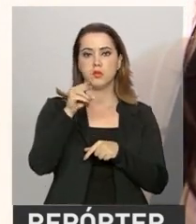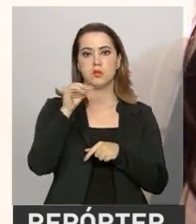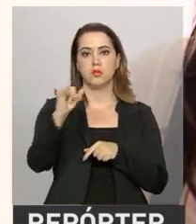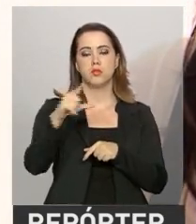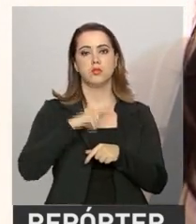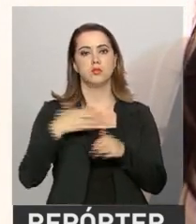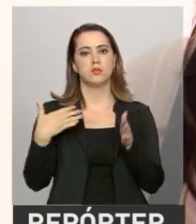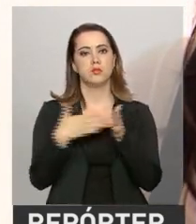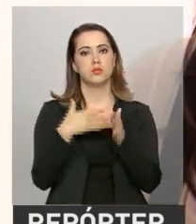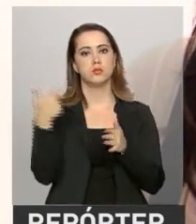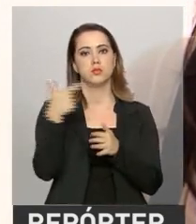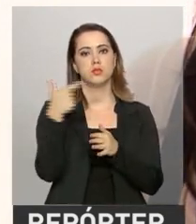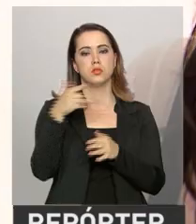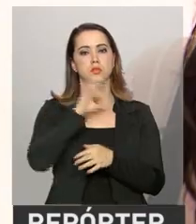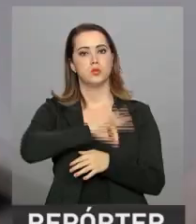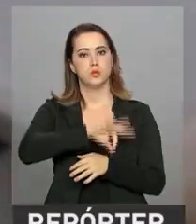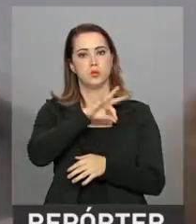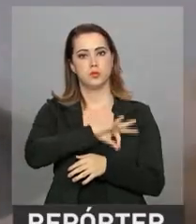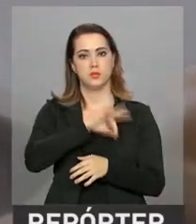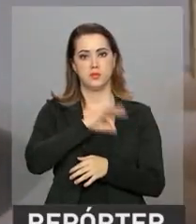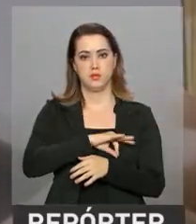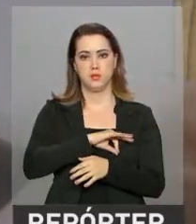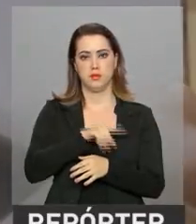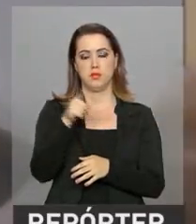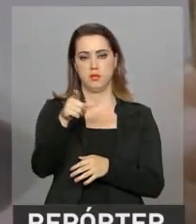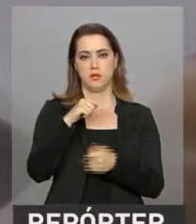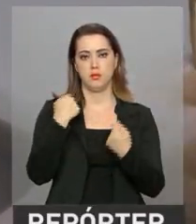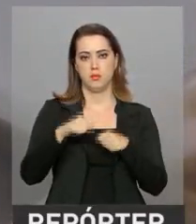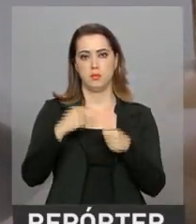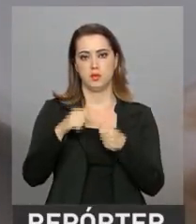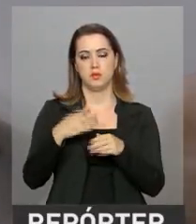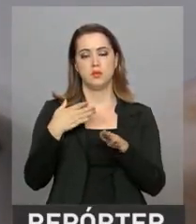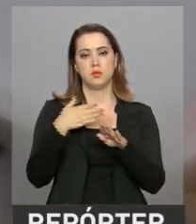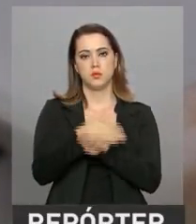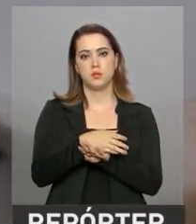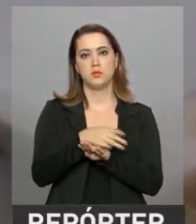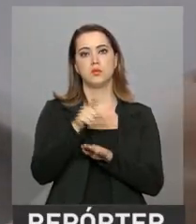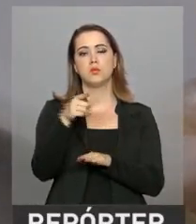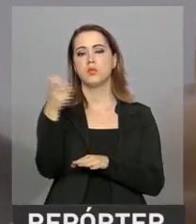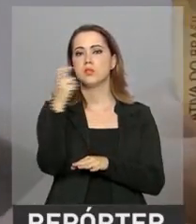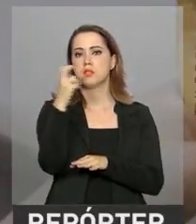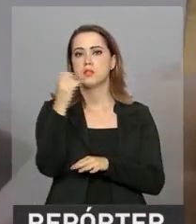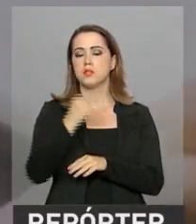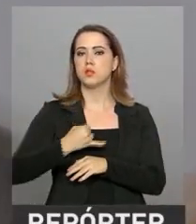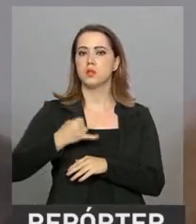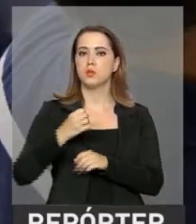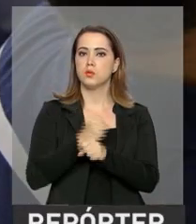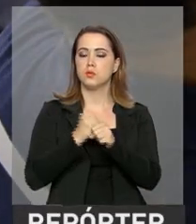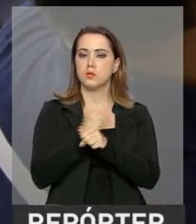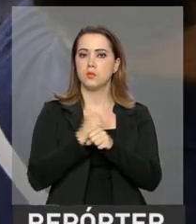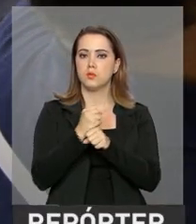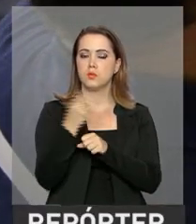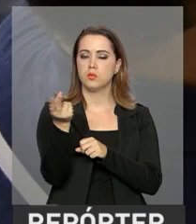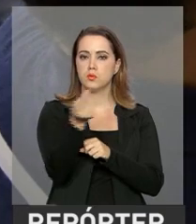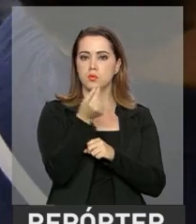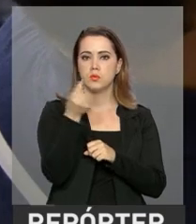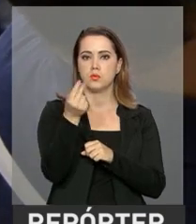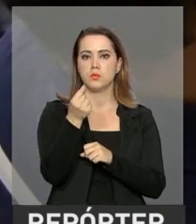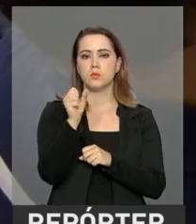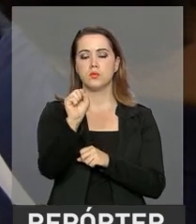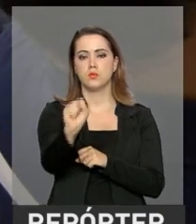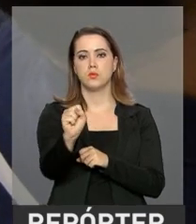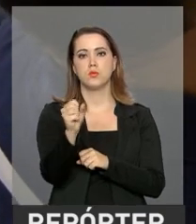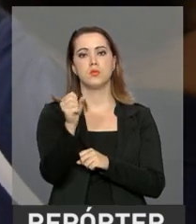média de dois salários mínimos Além disso é preciso estar inscrito no pisp zepia no mínimo 5 anos o valor integral do abono é de